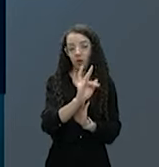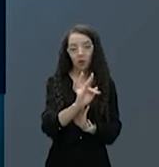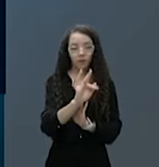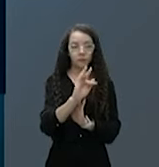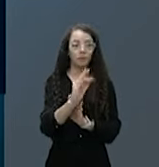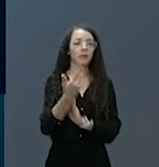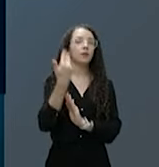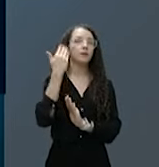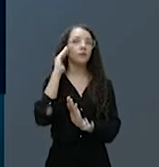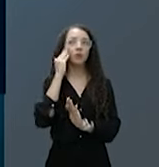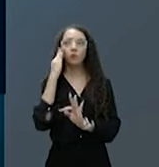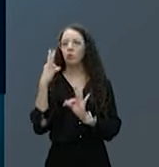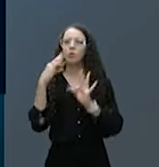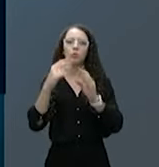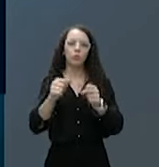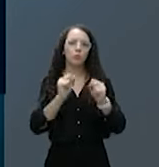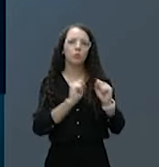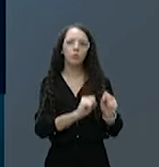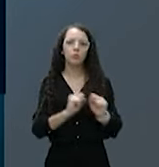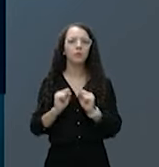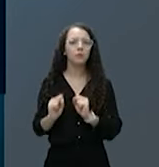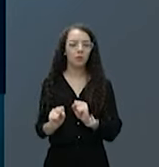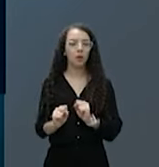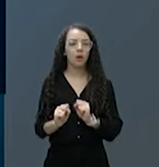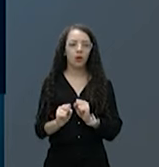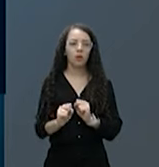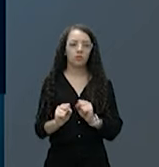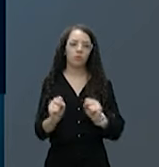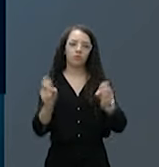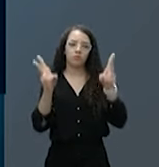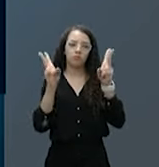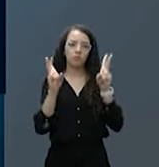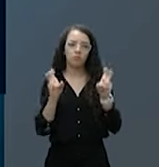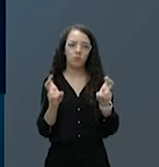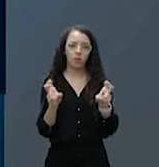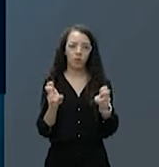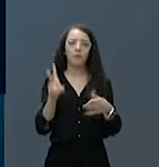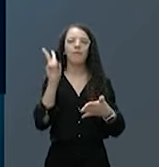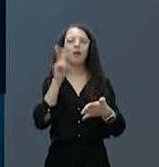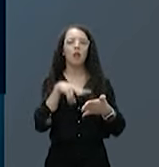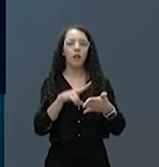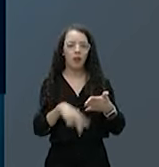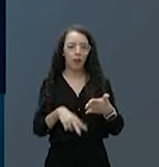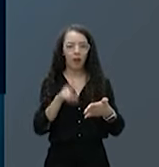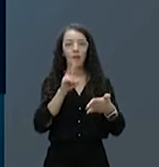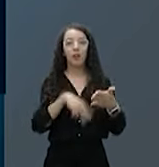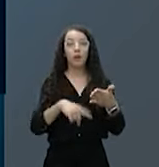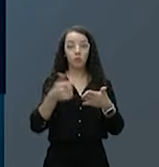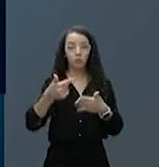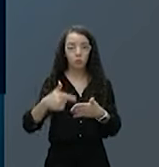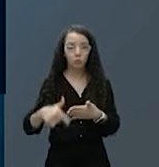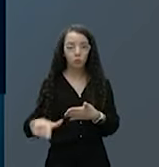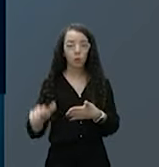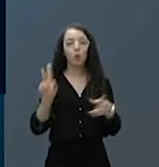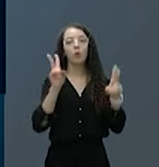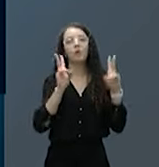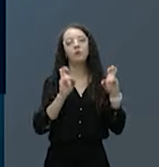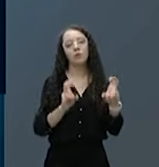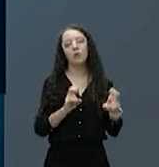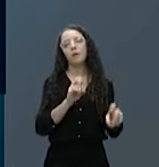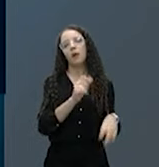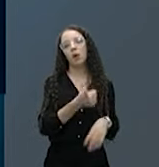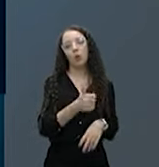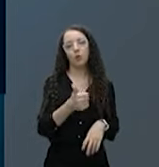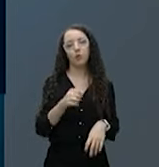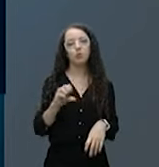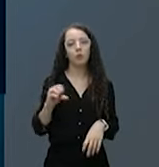com toda a propriedade o tema, ou vai ler, reler, o tema 1199. Eu estou